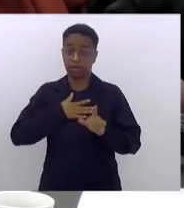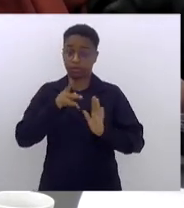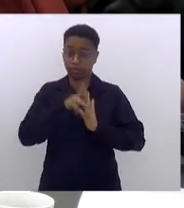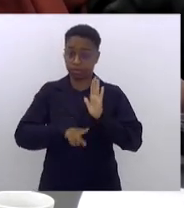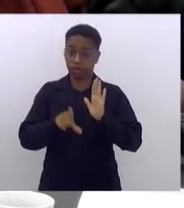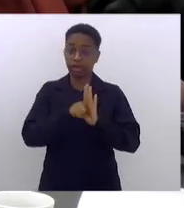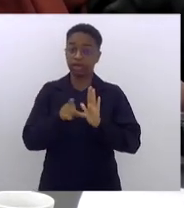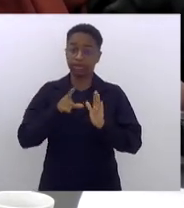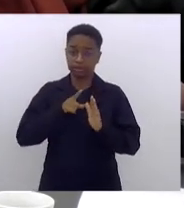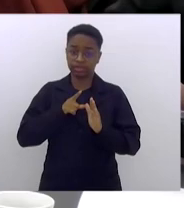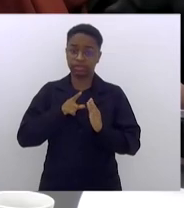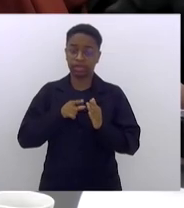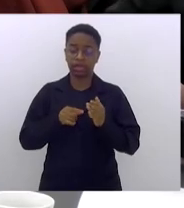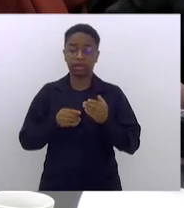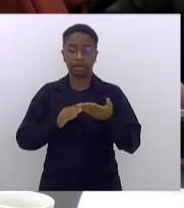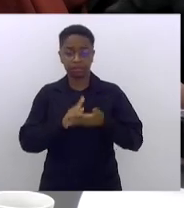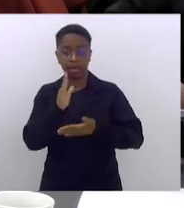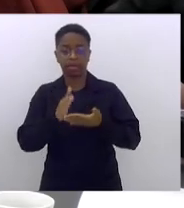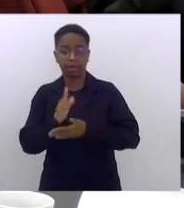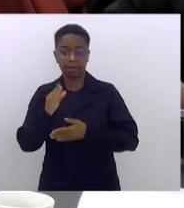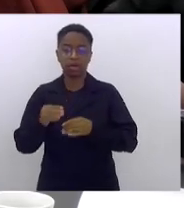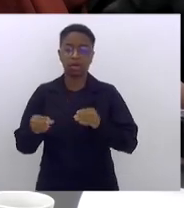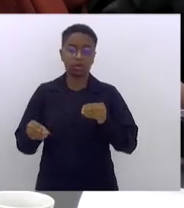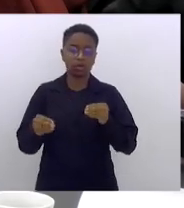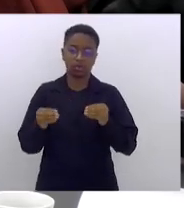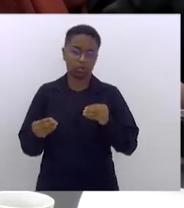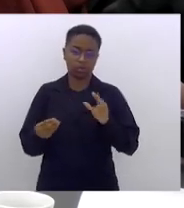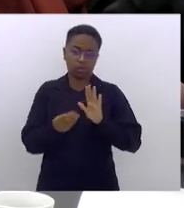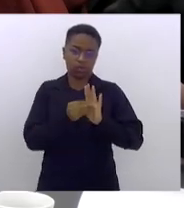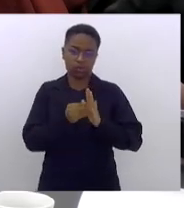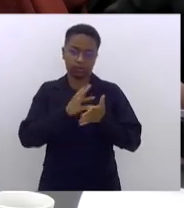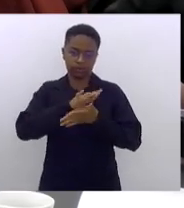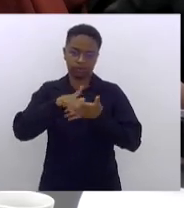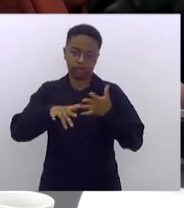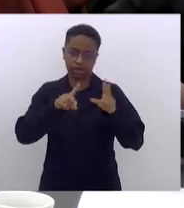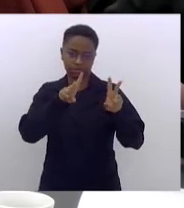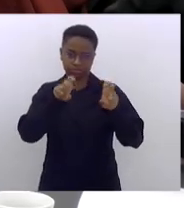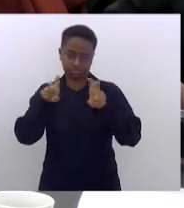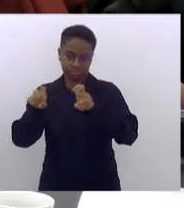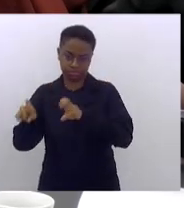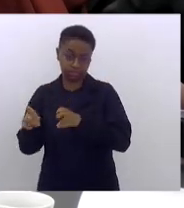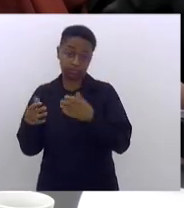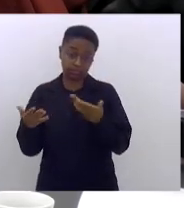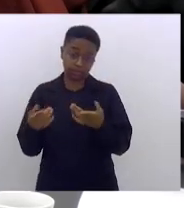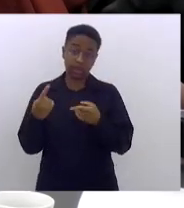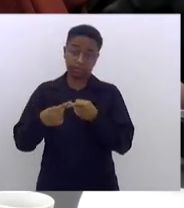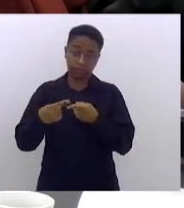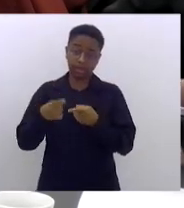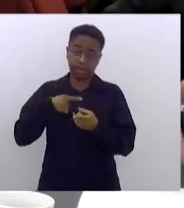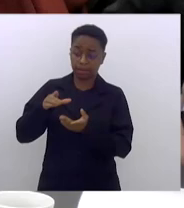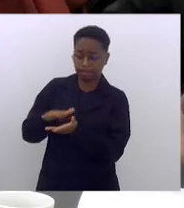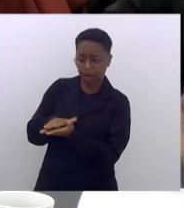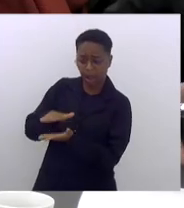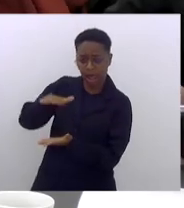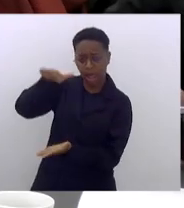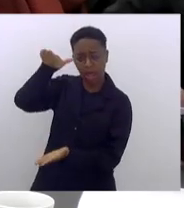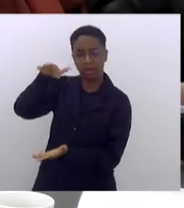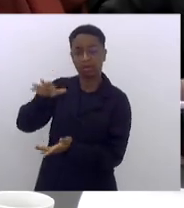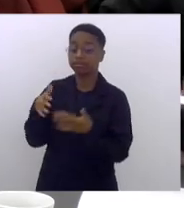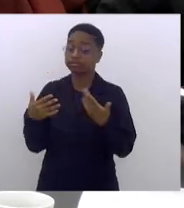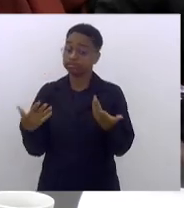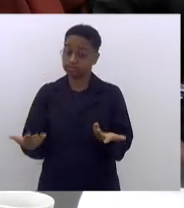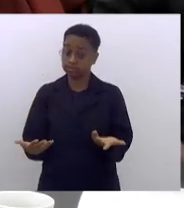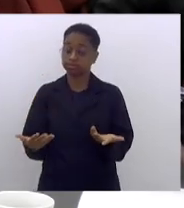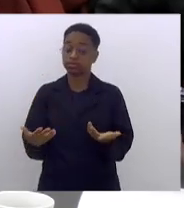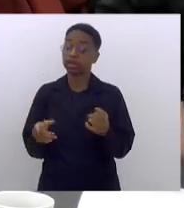ganhando juridicidade, constitucionalidade, constitucionalidade com emenda, inconstitucionalidade, vai aparecer, porque tem um volume, né? Então,